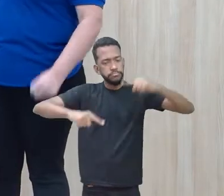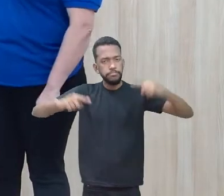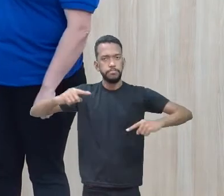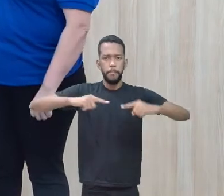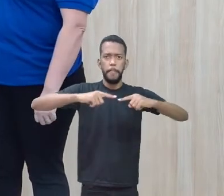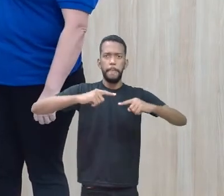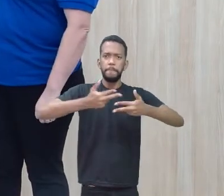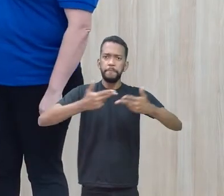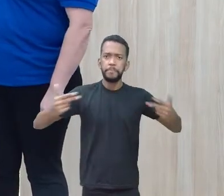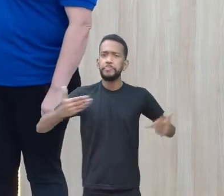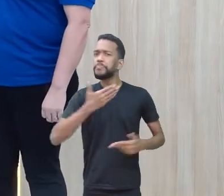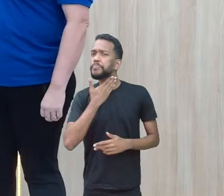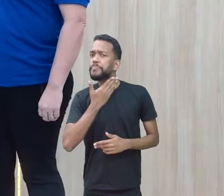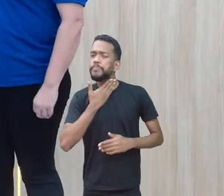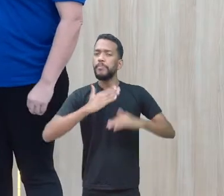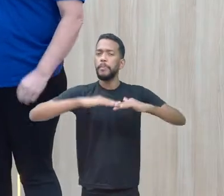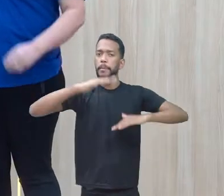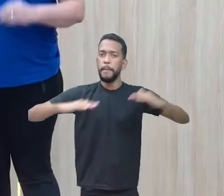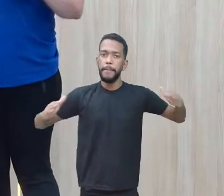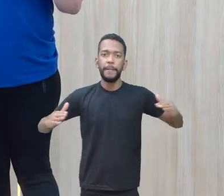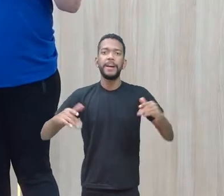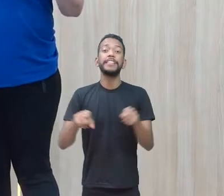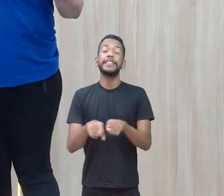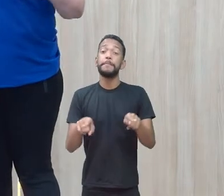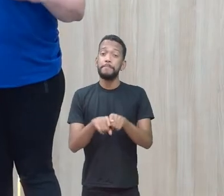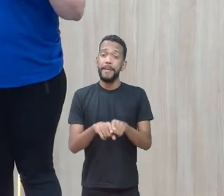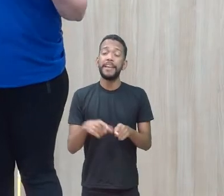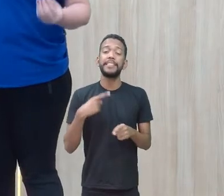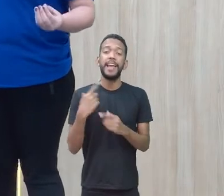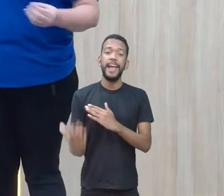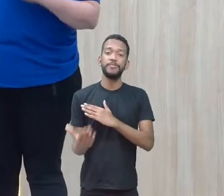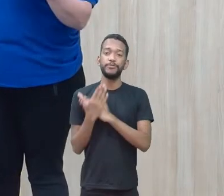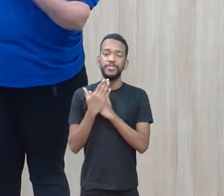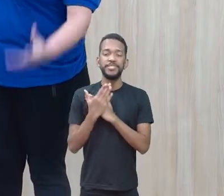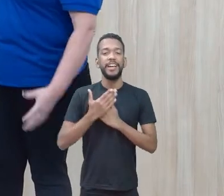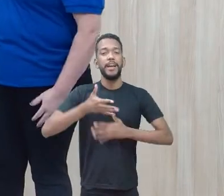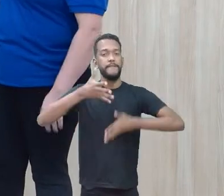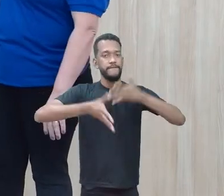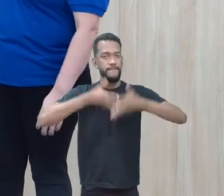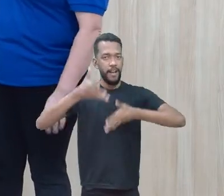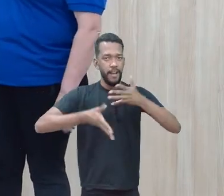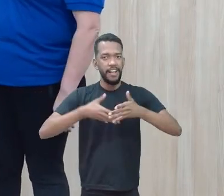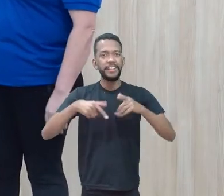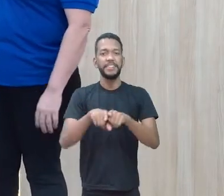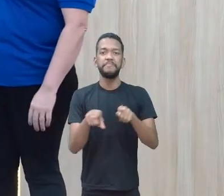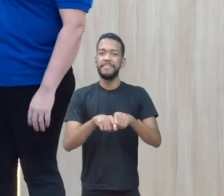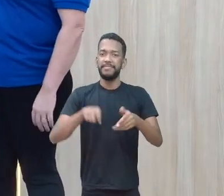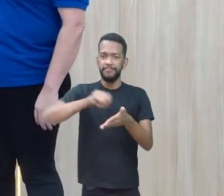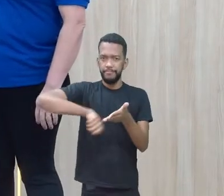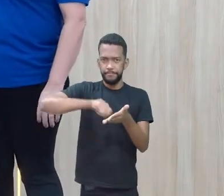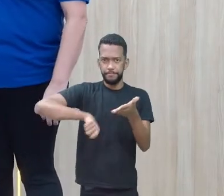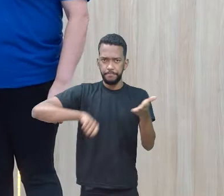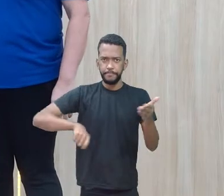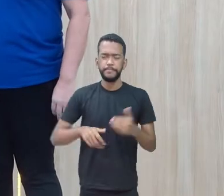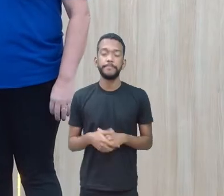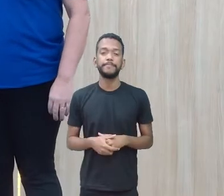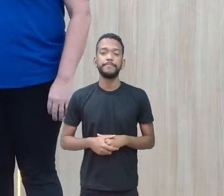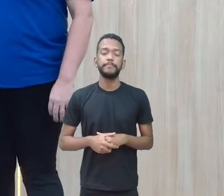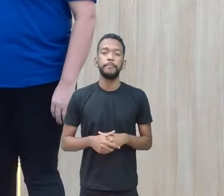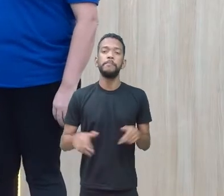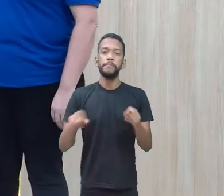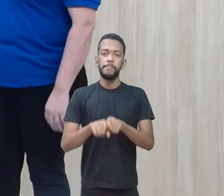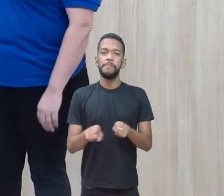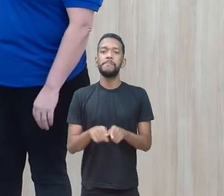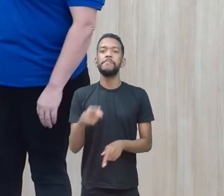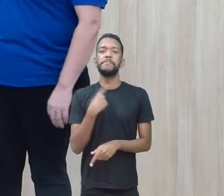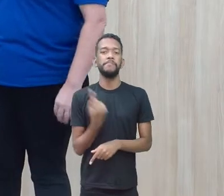texto, e também para nos ajudar na fala, na escrita. Eles têm um papel muito